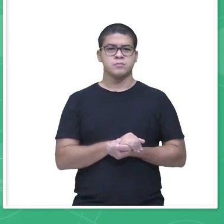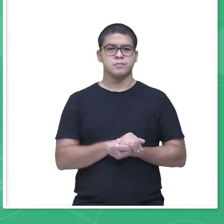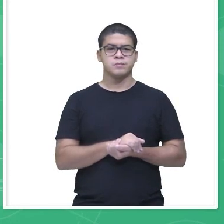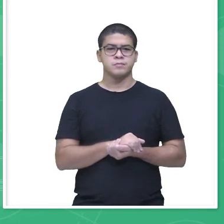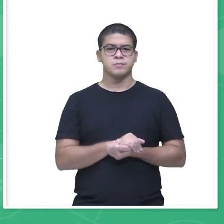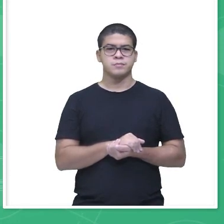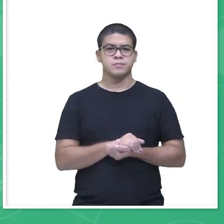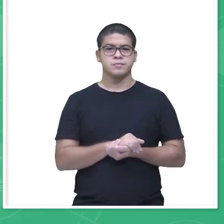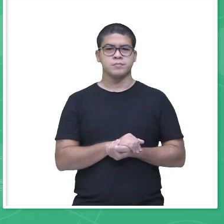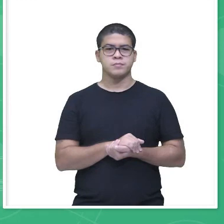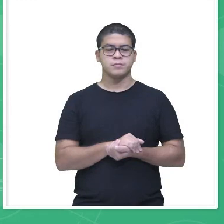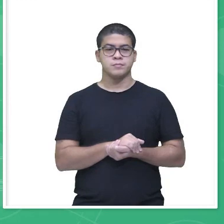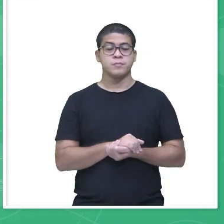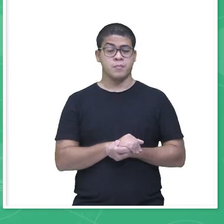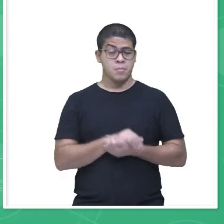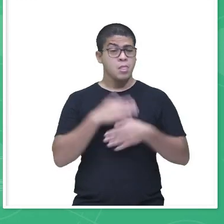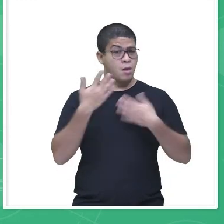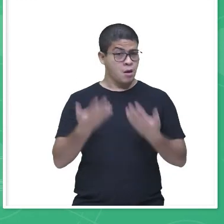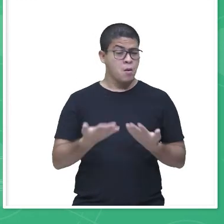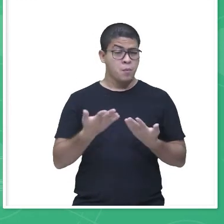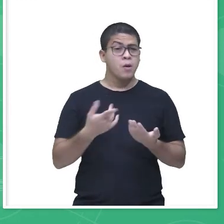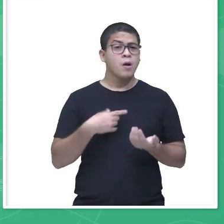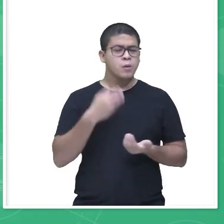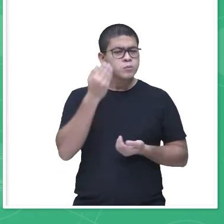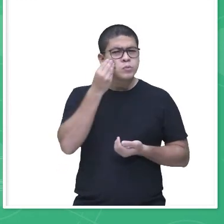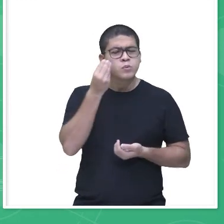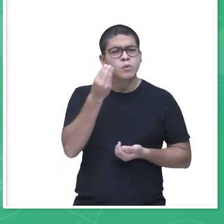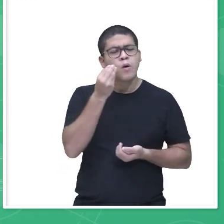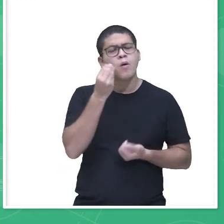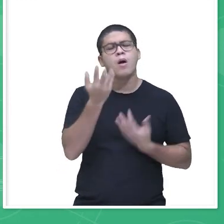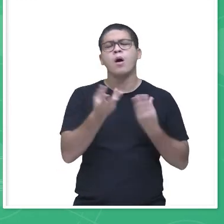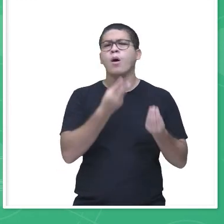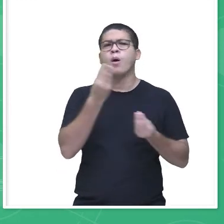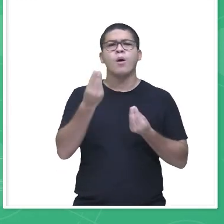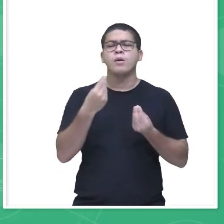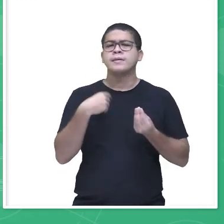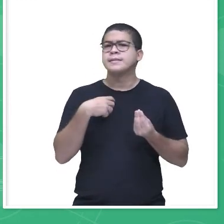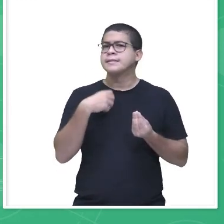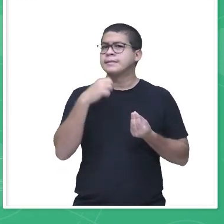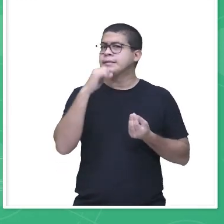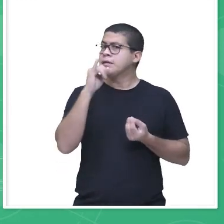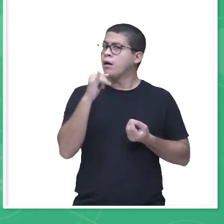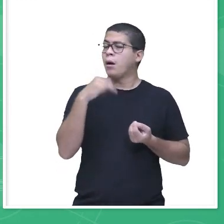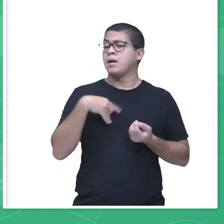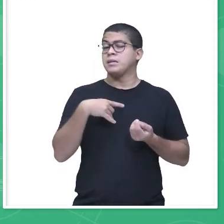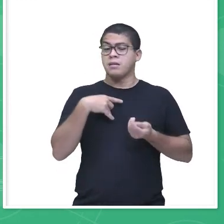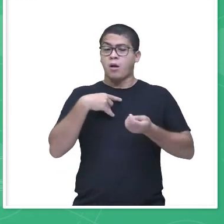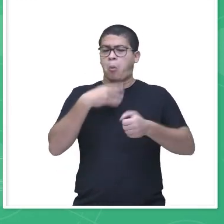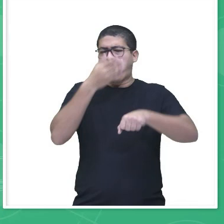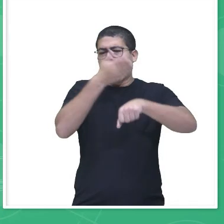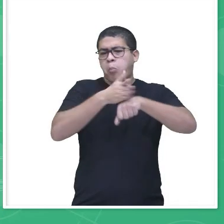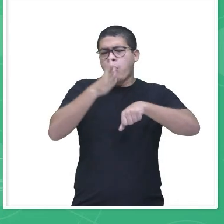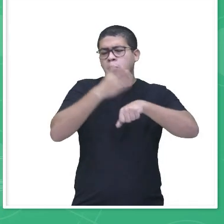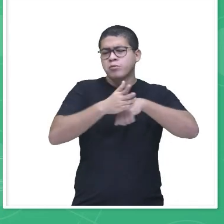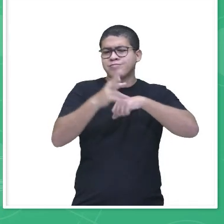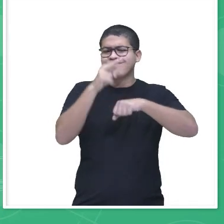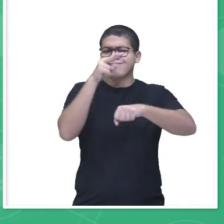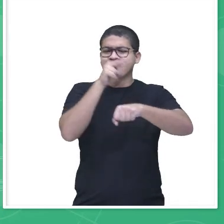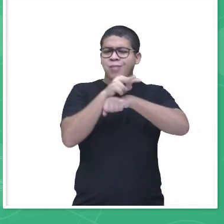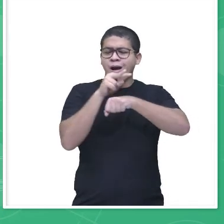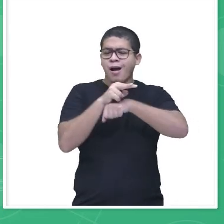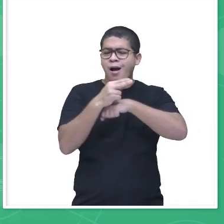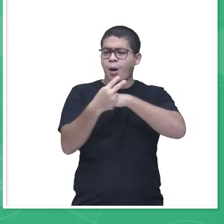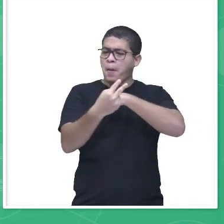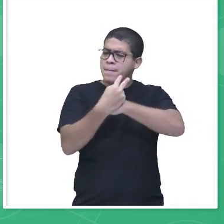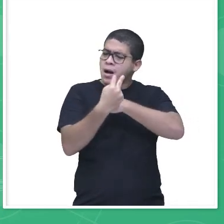leptospirose. Então, assim a gente vê que quem não mantém uma boa prática da higiene acaba por,